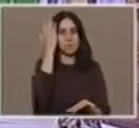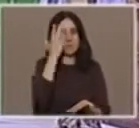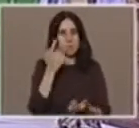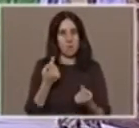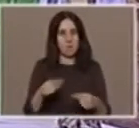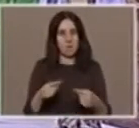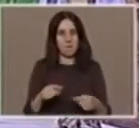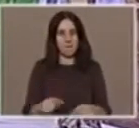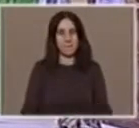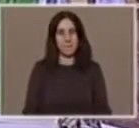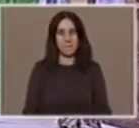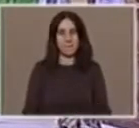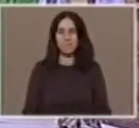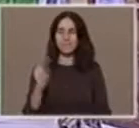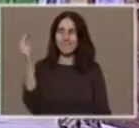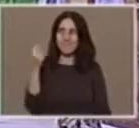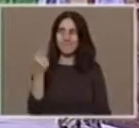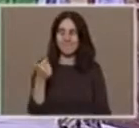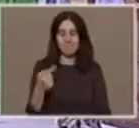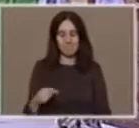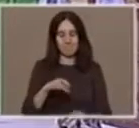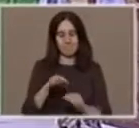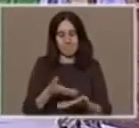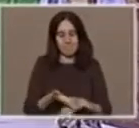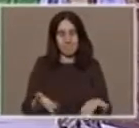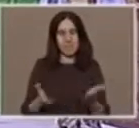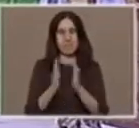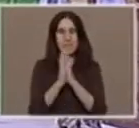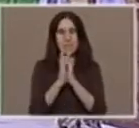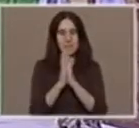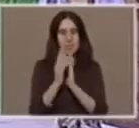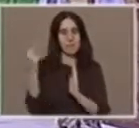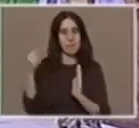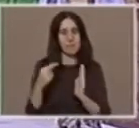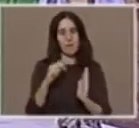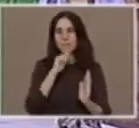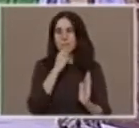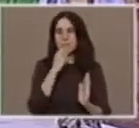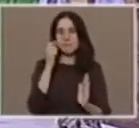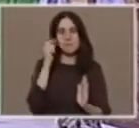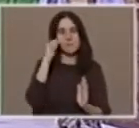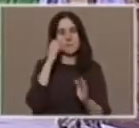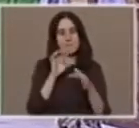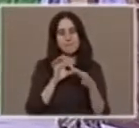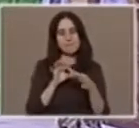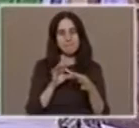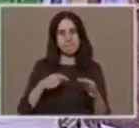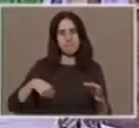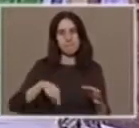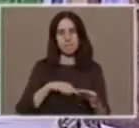santo. Olhai benignamente para a oblação da vossa Igreja, vede nela a vítima que nos reconciliou